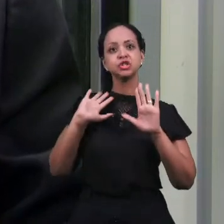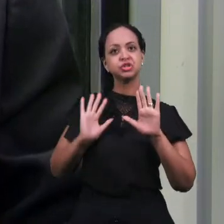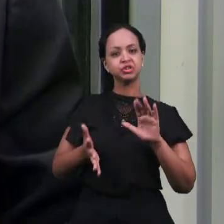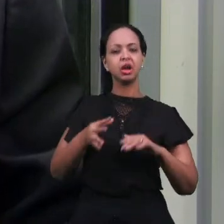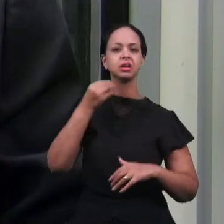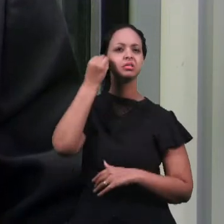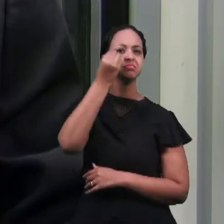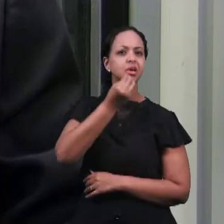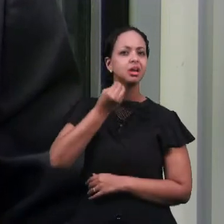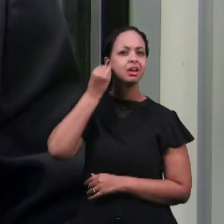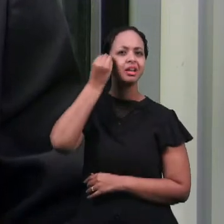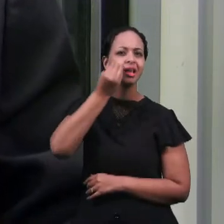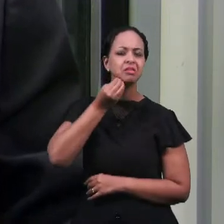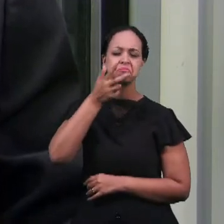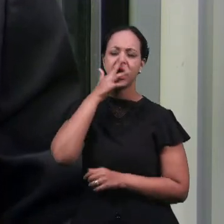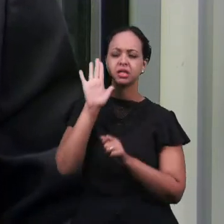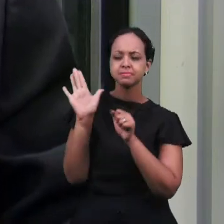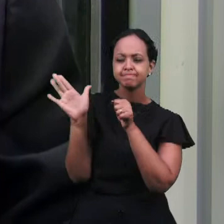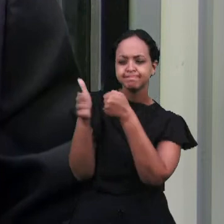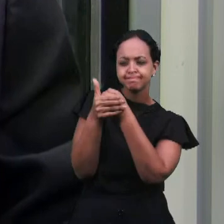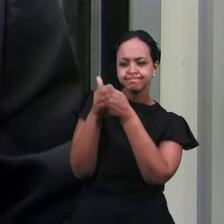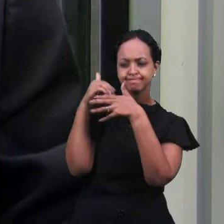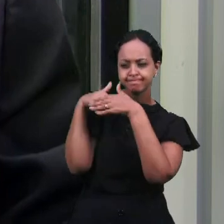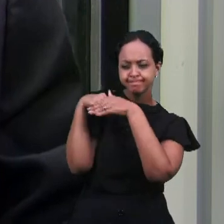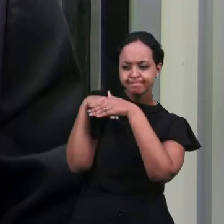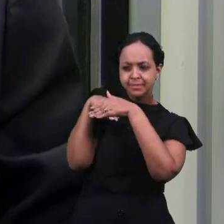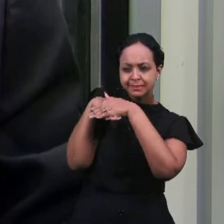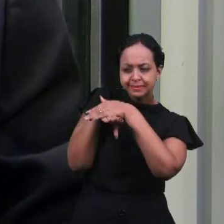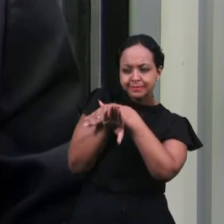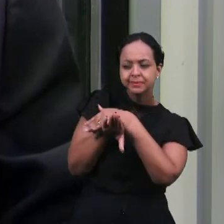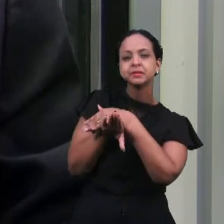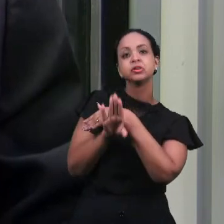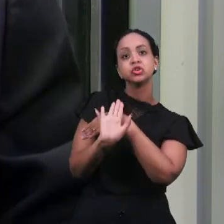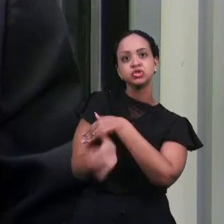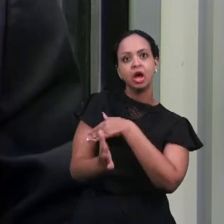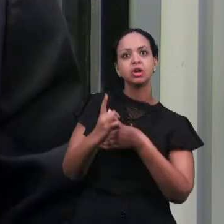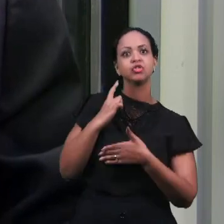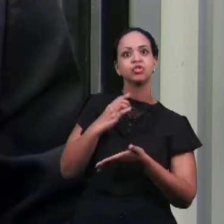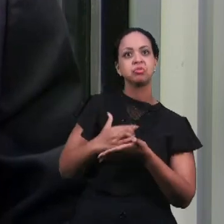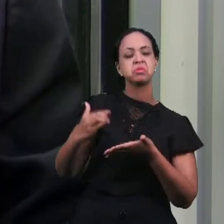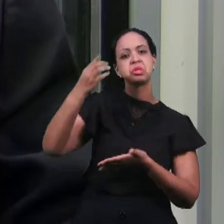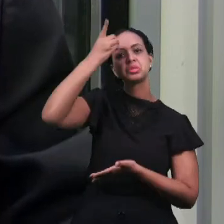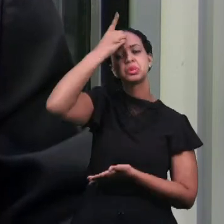forma muito sigilosa, né? E o que é interessante foi que